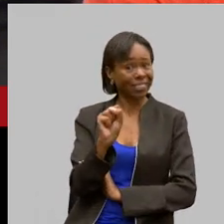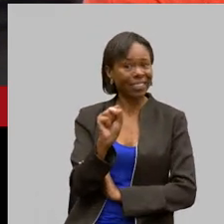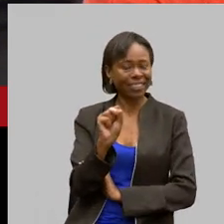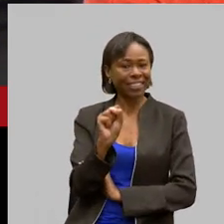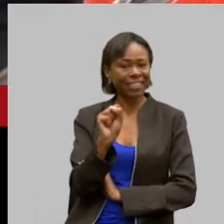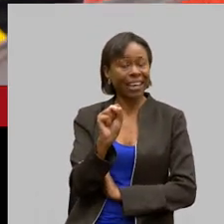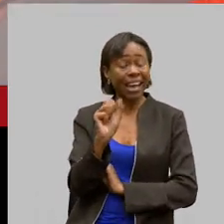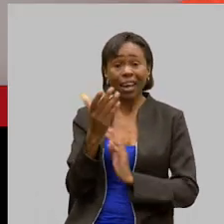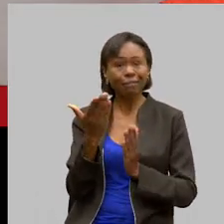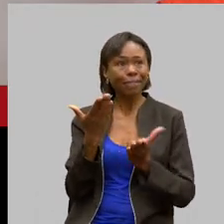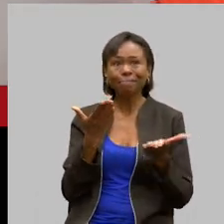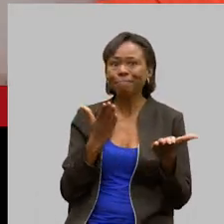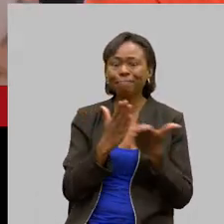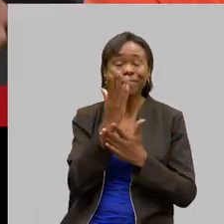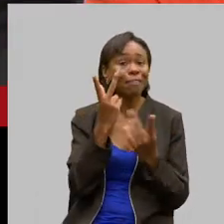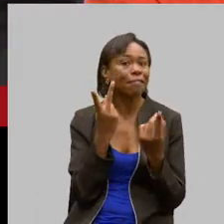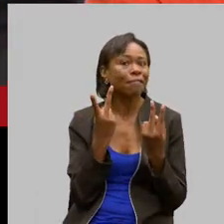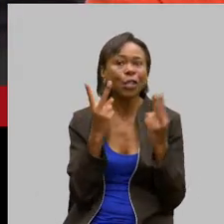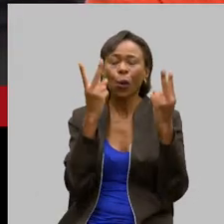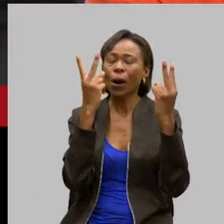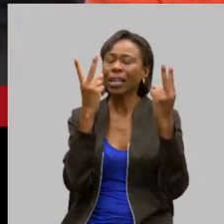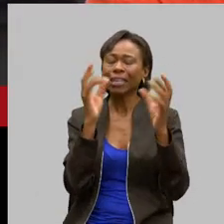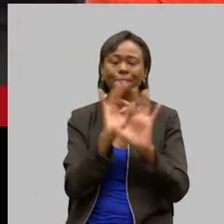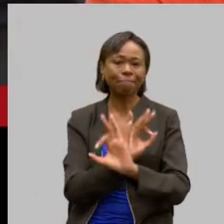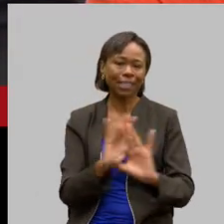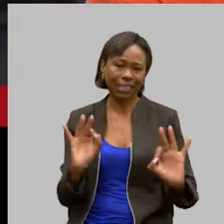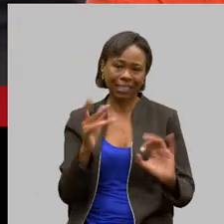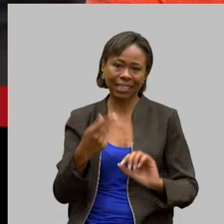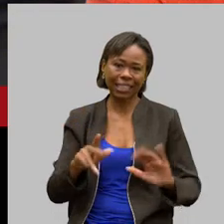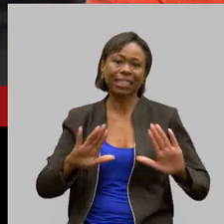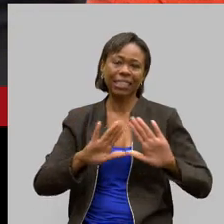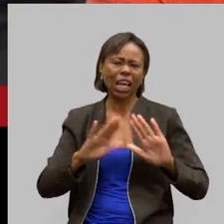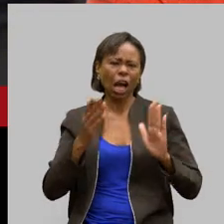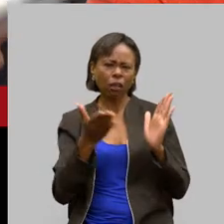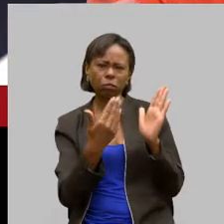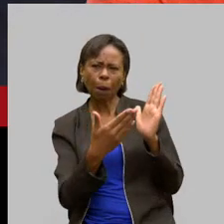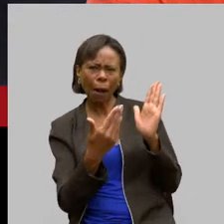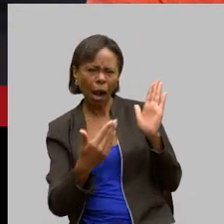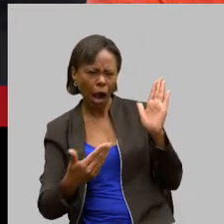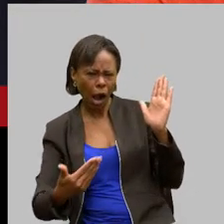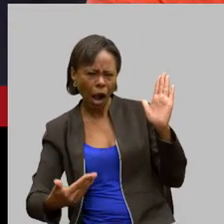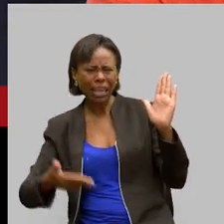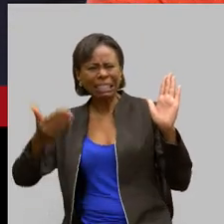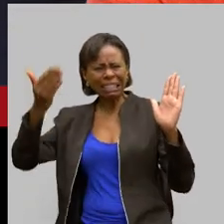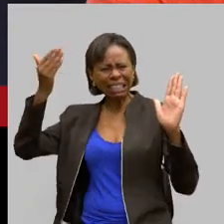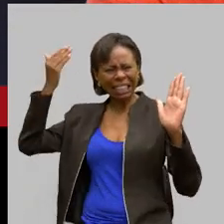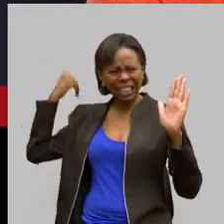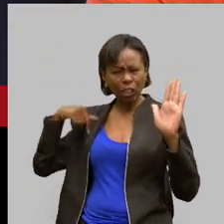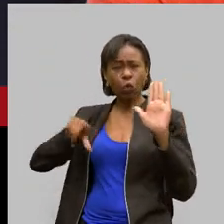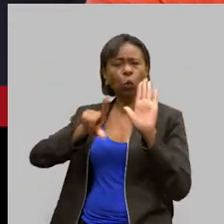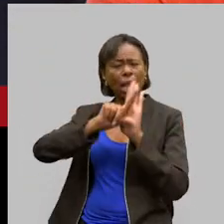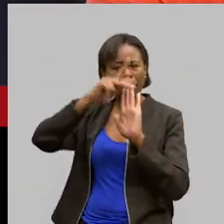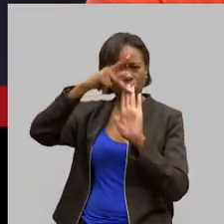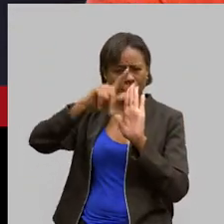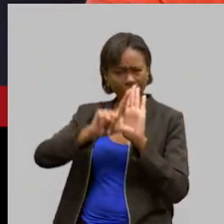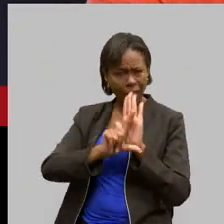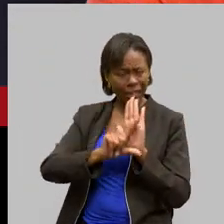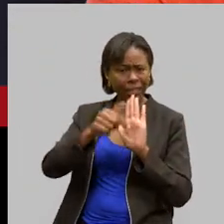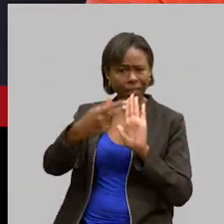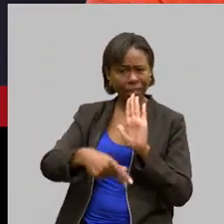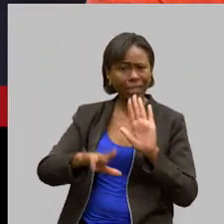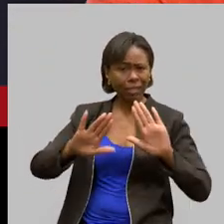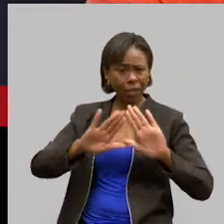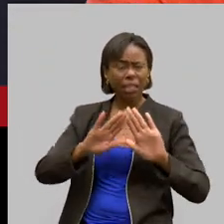grande para essa casa Legislativa eu tô aqui com a retrospectiva de todos os projetos de lei que tramitam na casa E